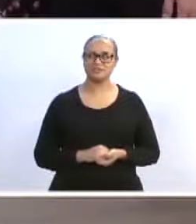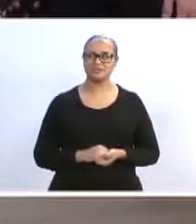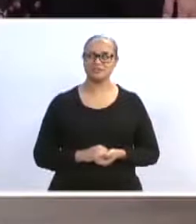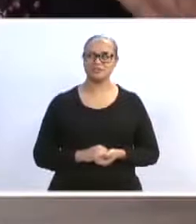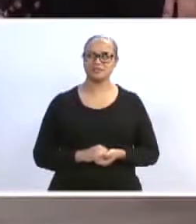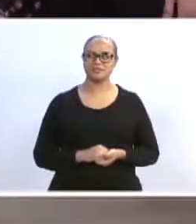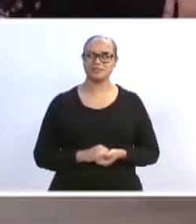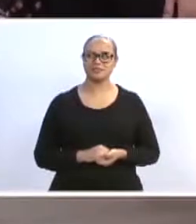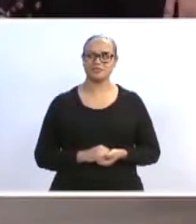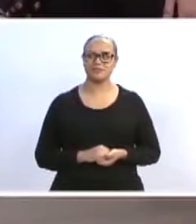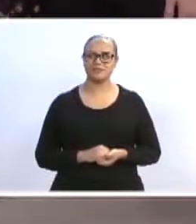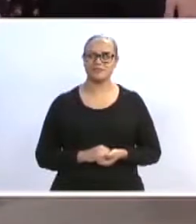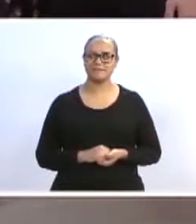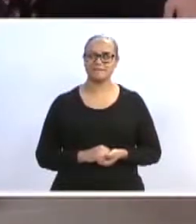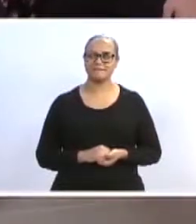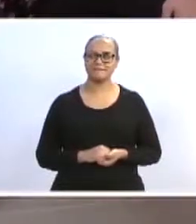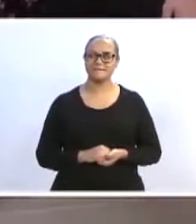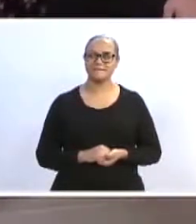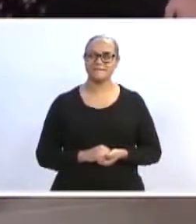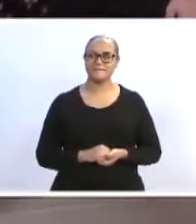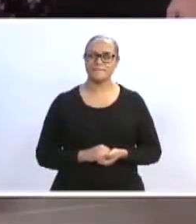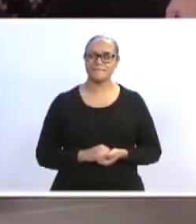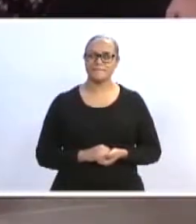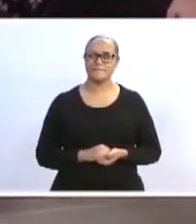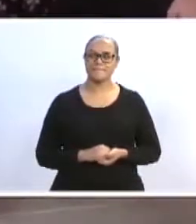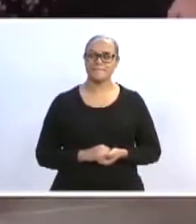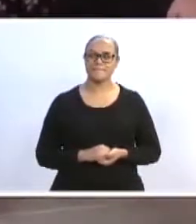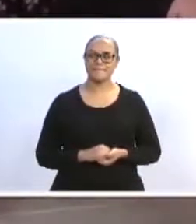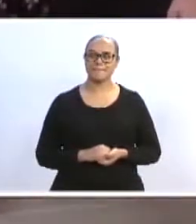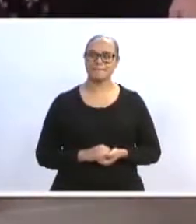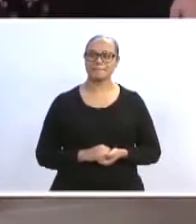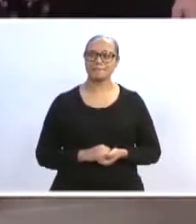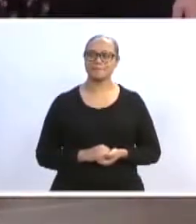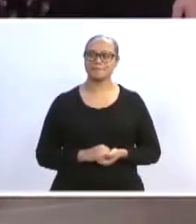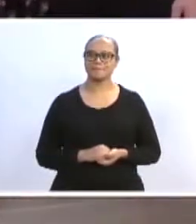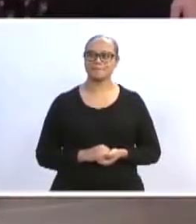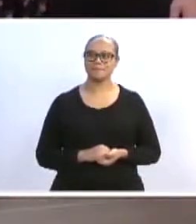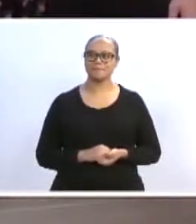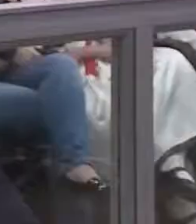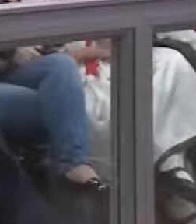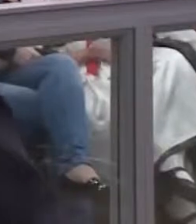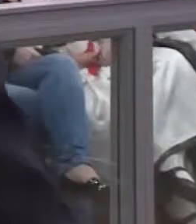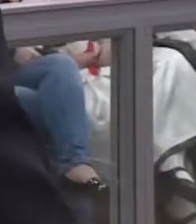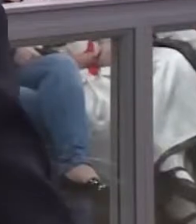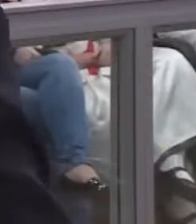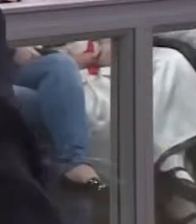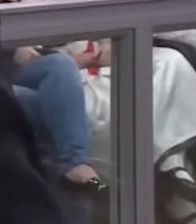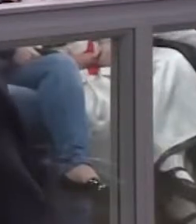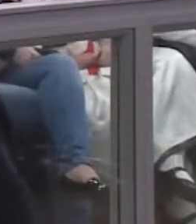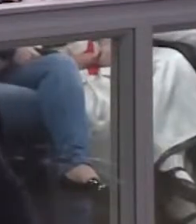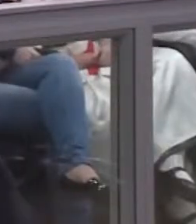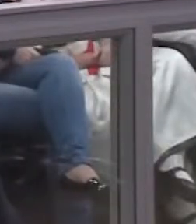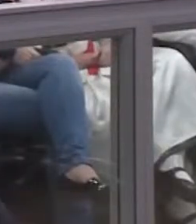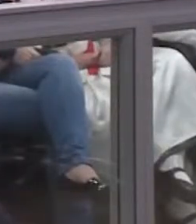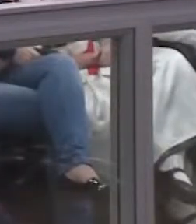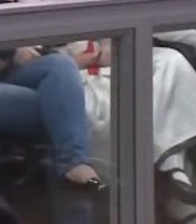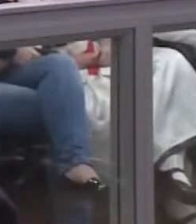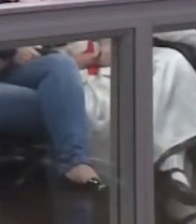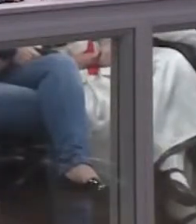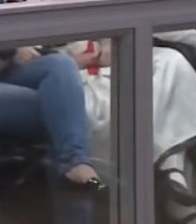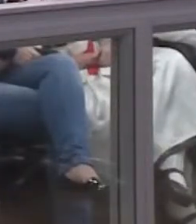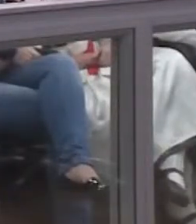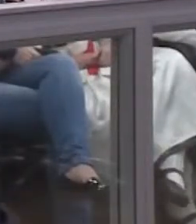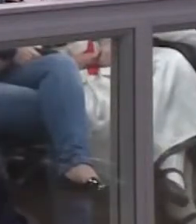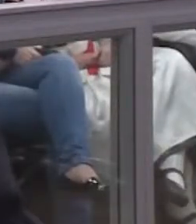de louvor ao Grupo Folclórico Germânia, pelos seus 30 anos de fundação. Eu que já danço nos grupos folclóricos